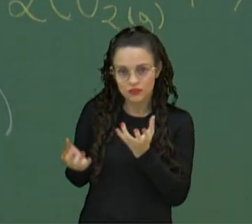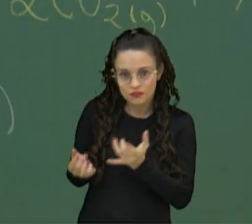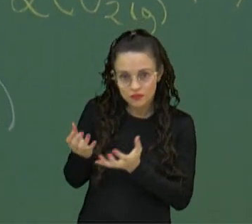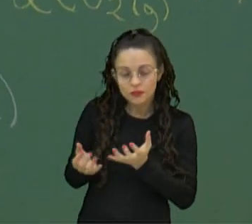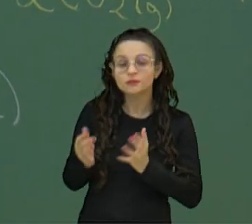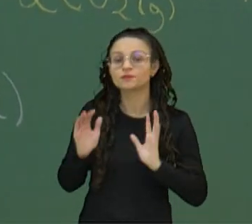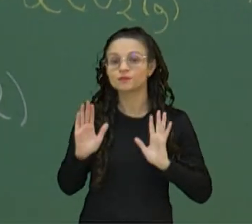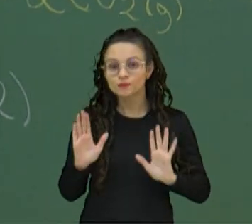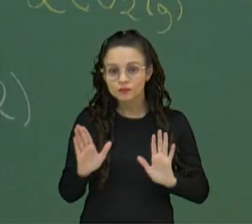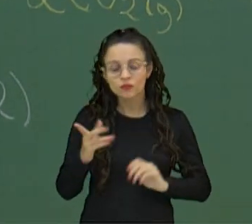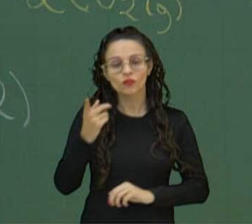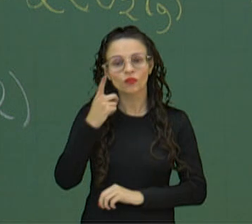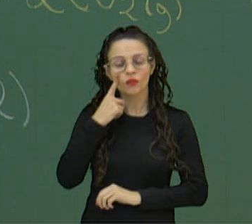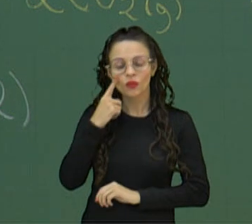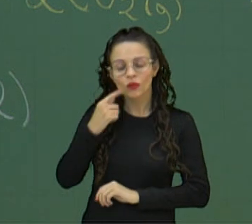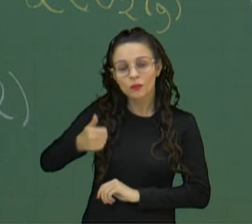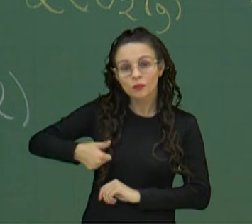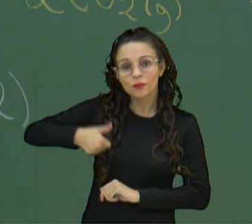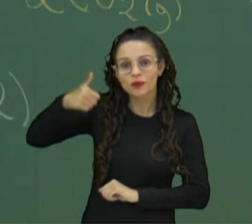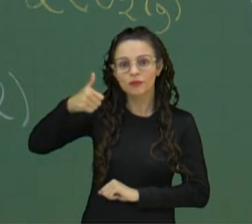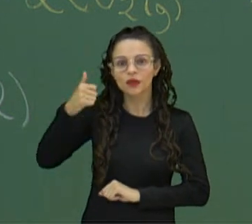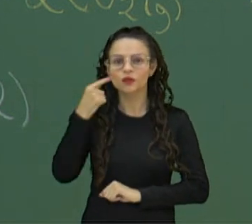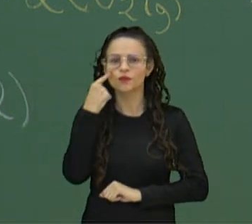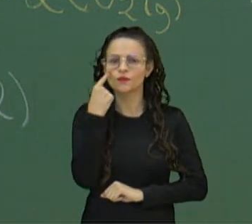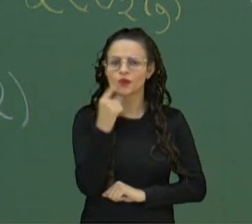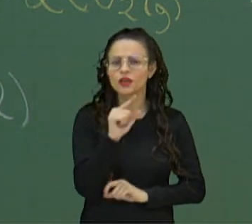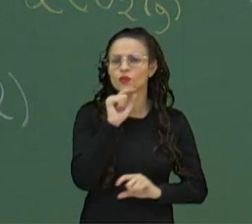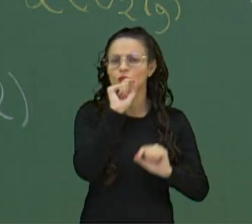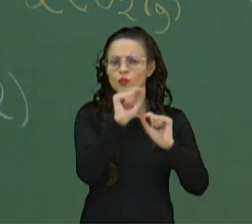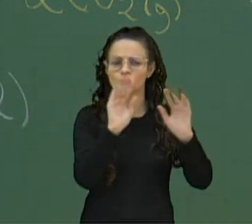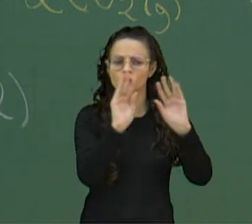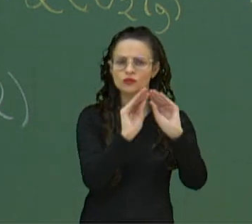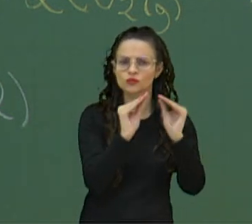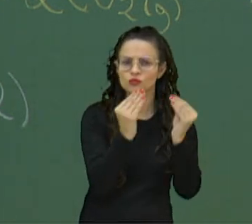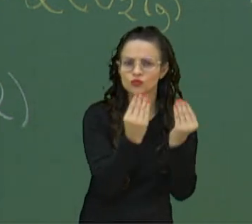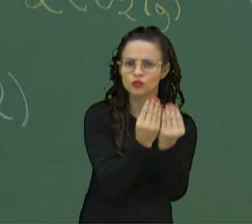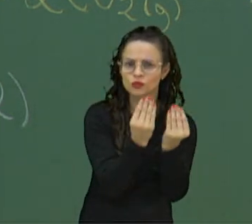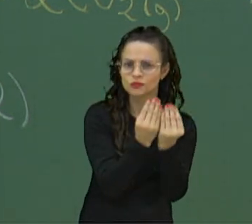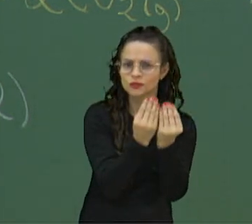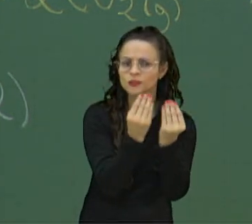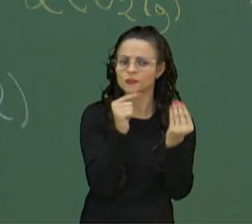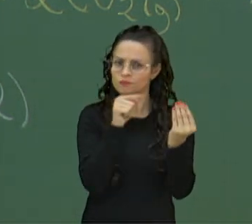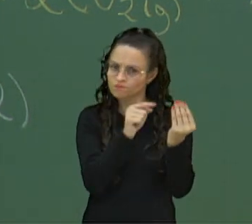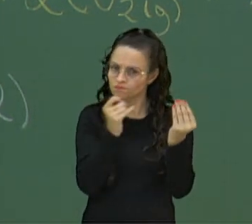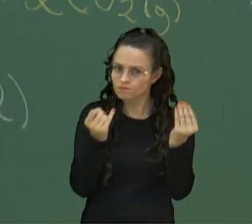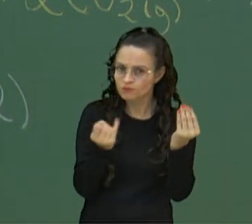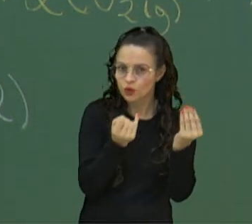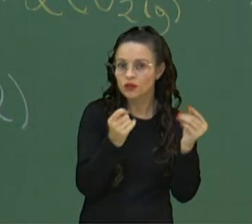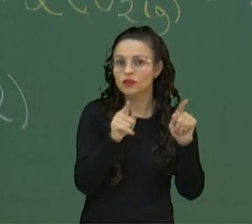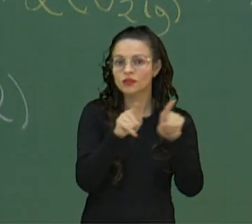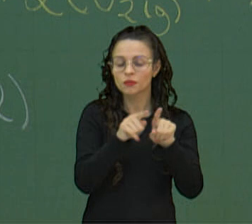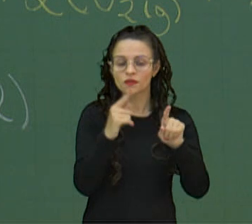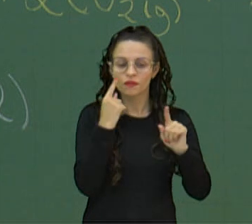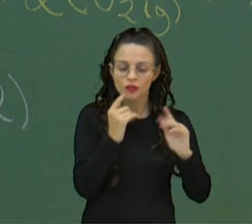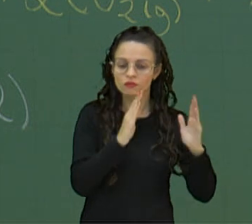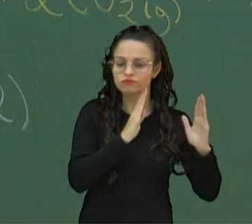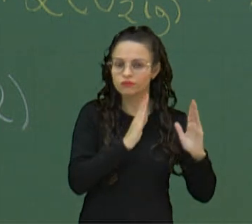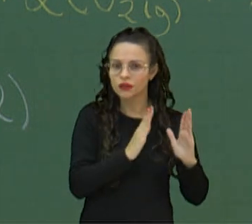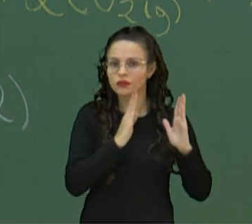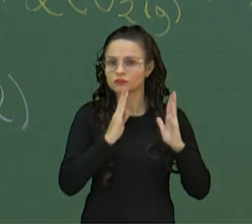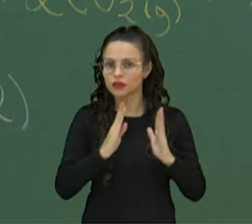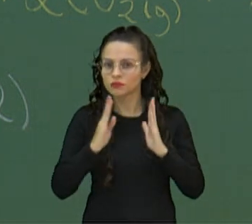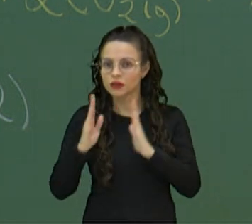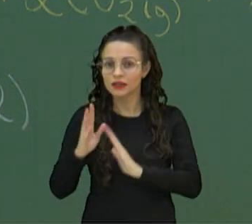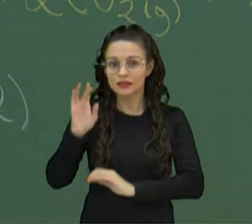Primeiro, identificar as substâncias que são do meu interesse e verificar quais são os passos que eu preciso fazer